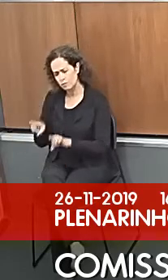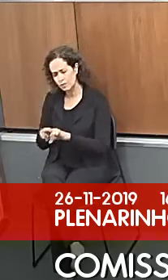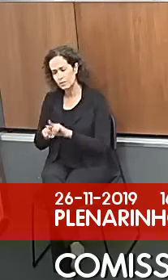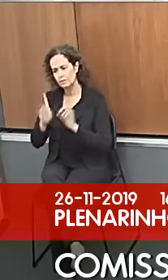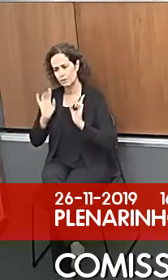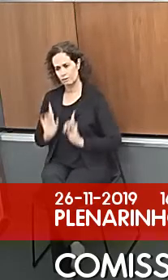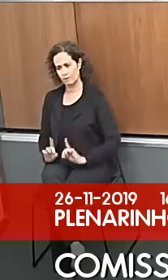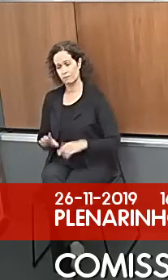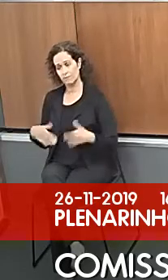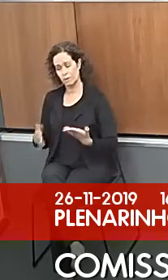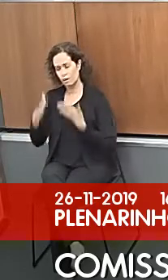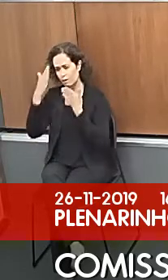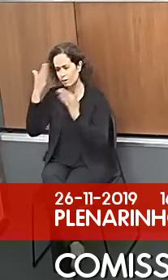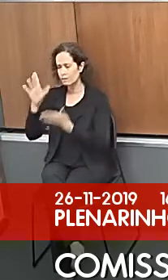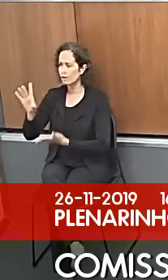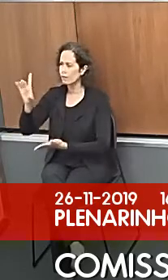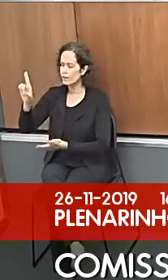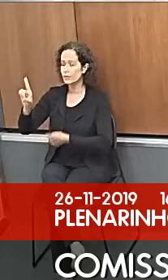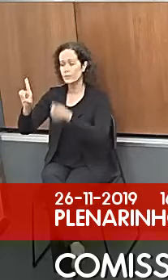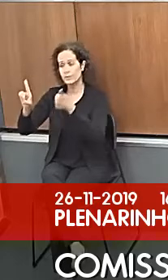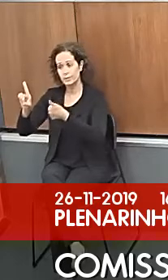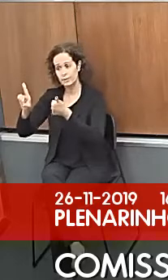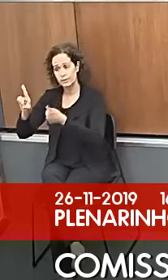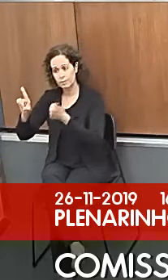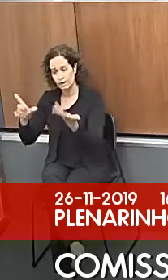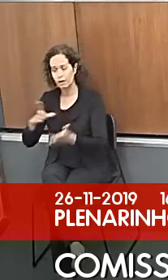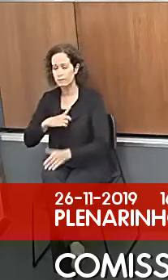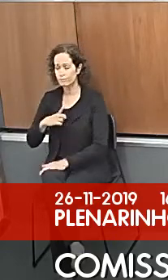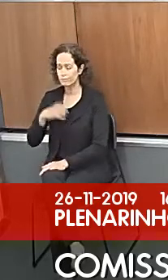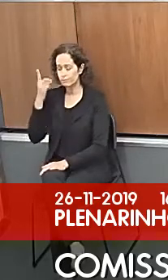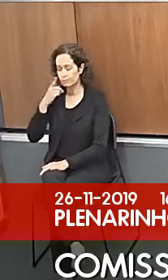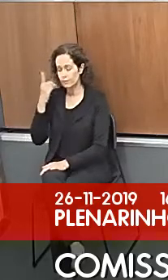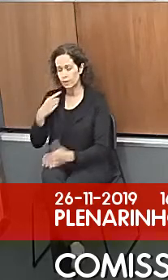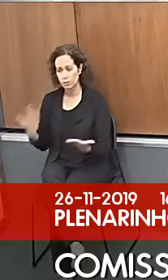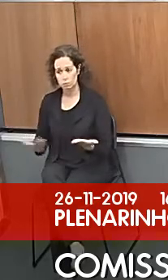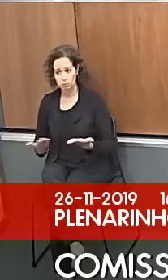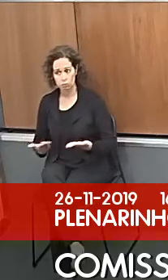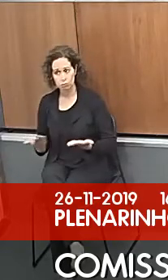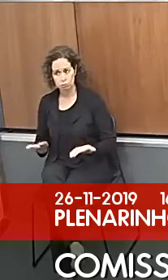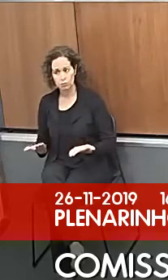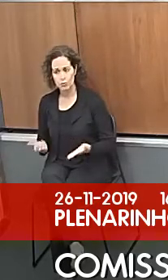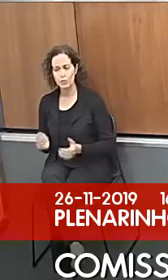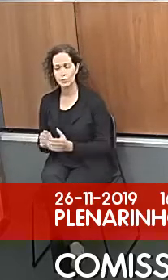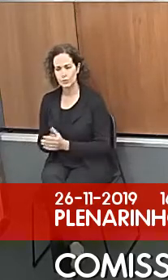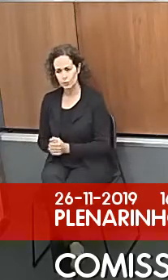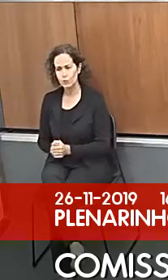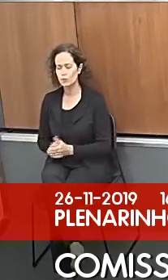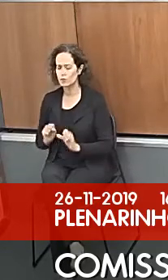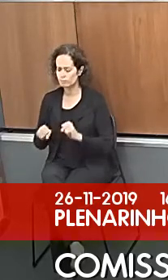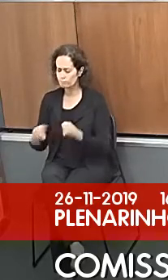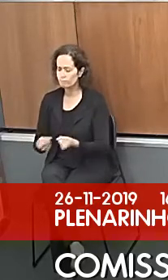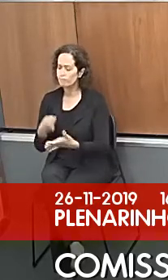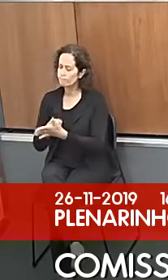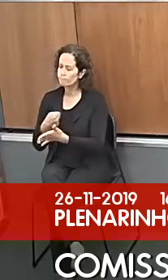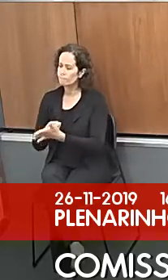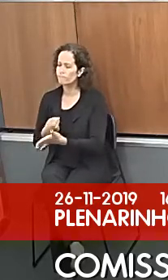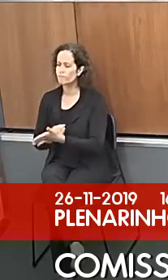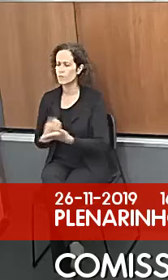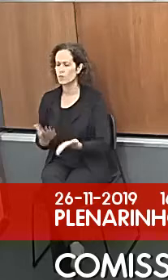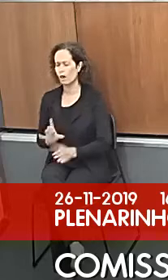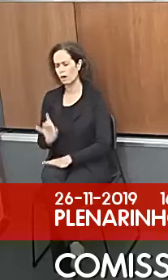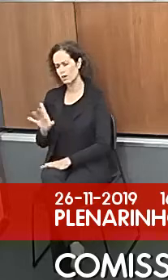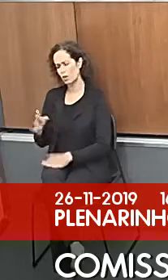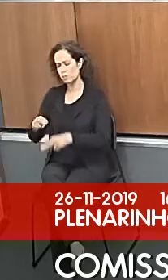Então, agradeço muito a Deus, em primeiro lugar, que tem um deputado hoje, que ele é engajado na causa, não só pela questão